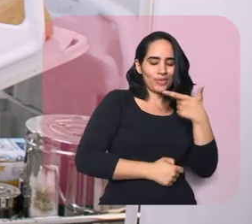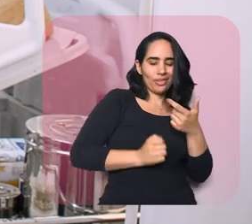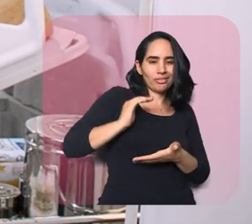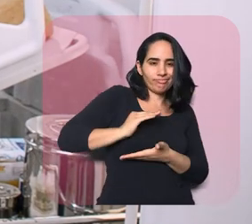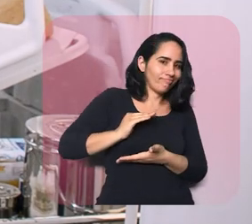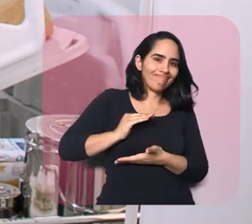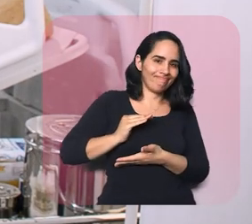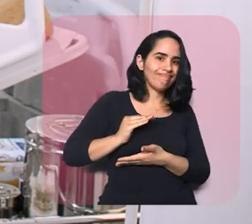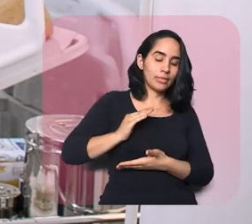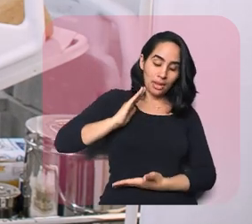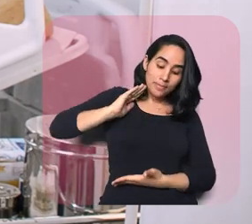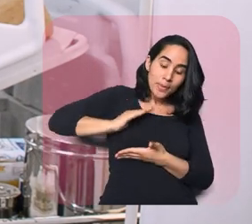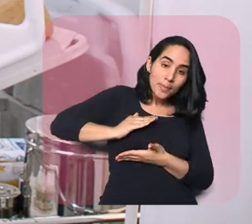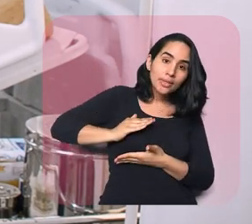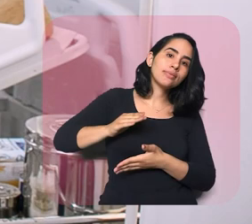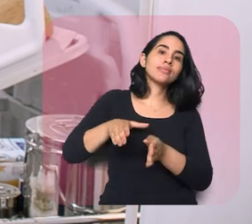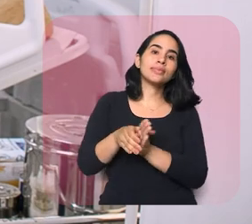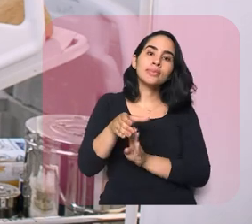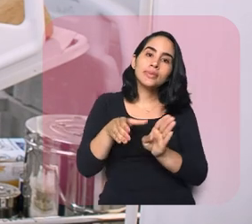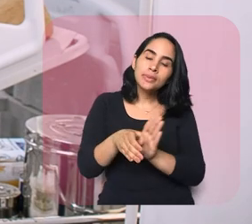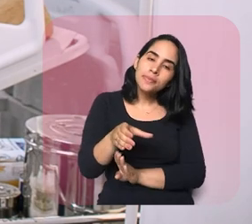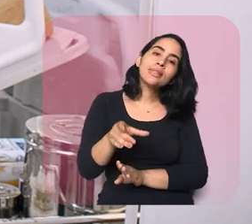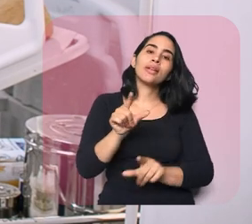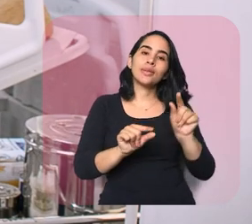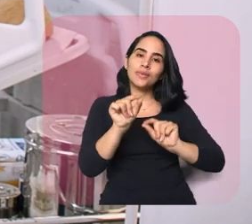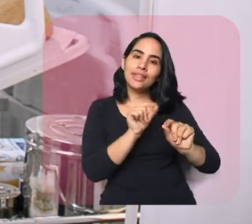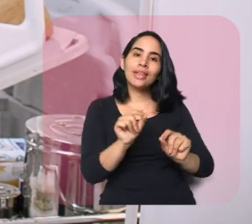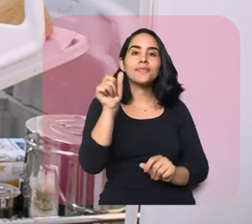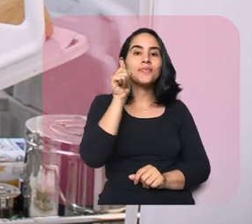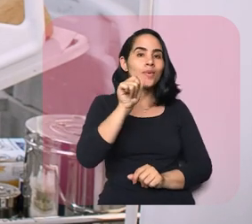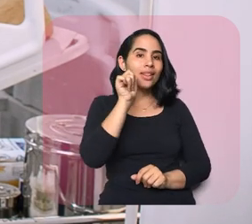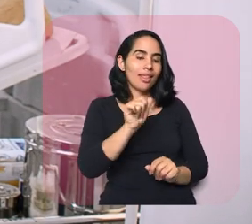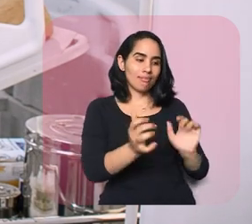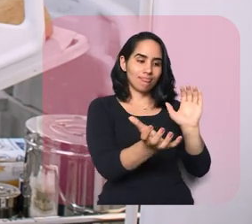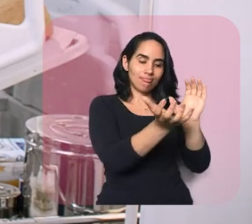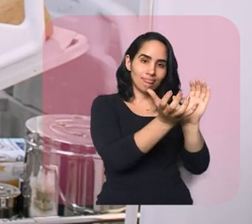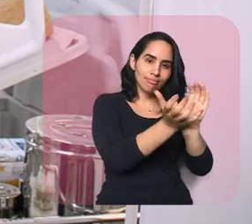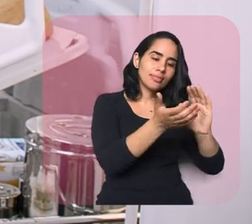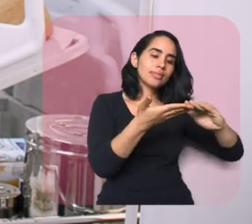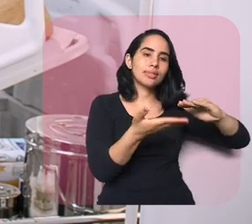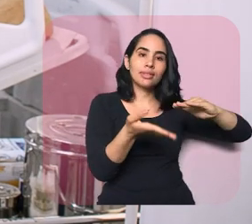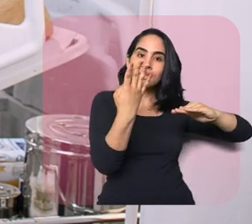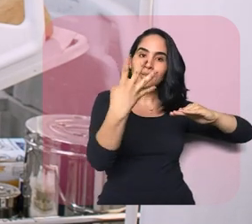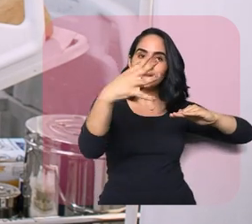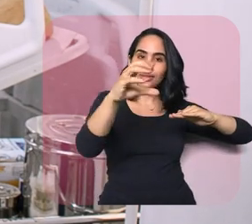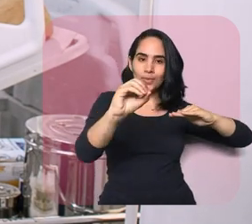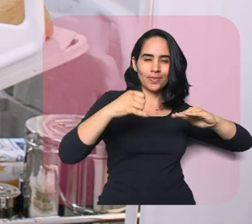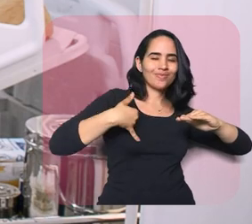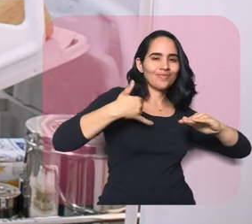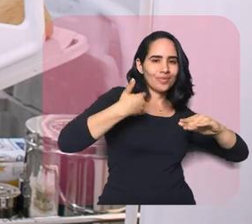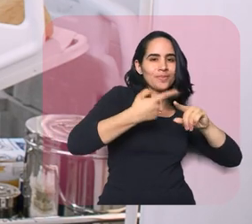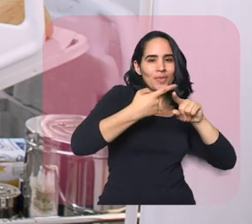que a mamografia. Já a mamografia, ela é recomendada para mulheres acima de 40